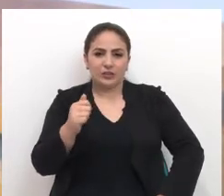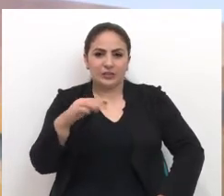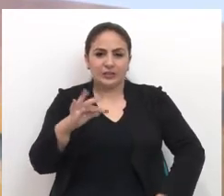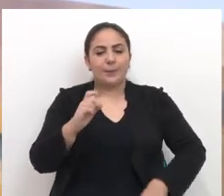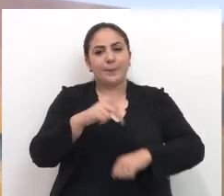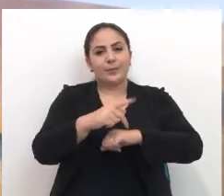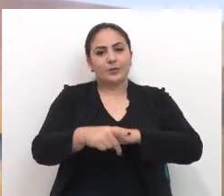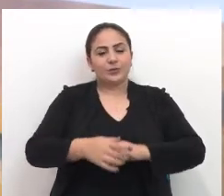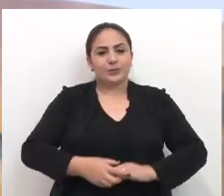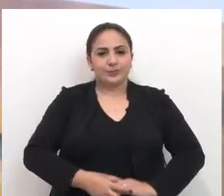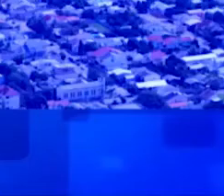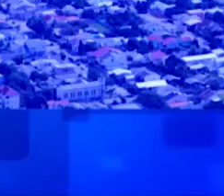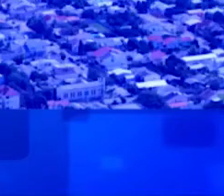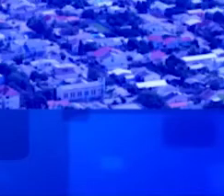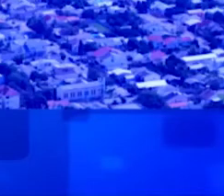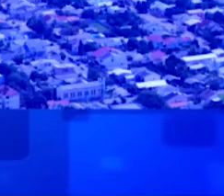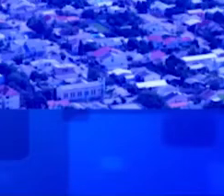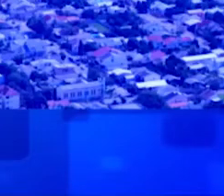de Passo Fundo.